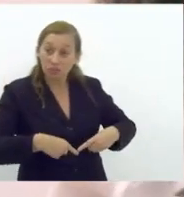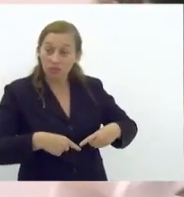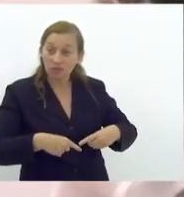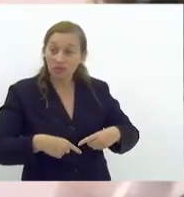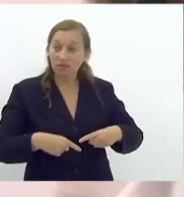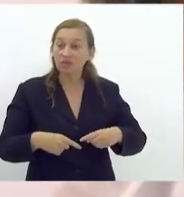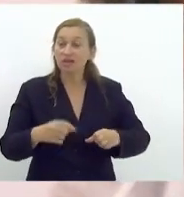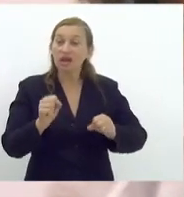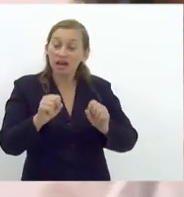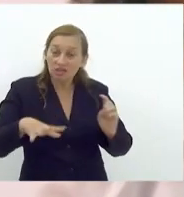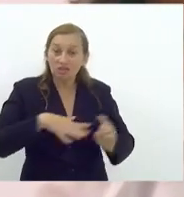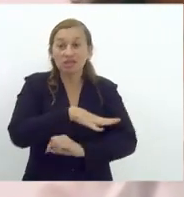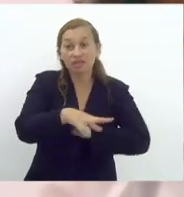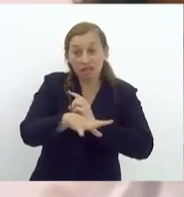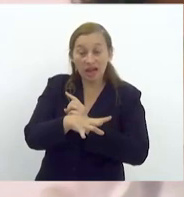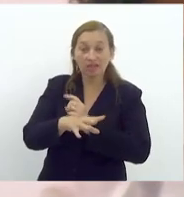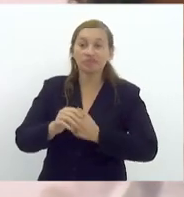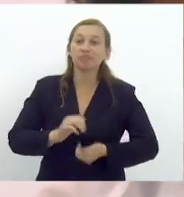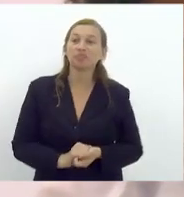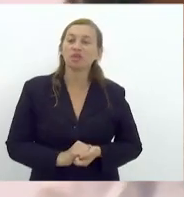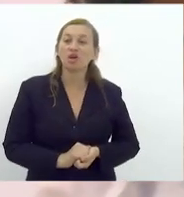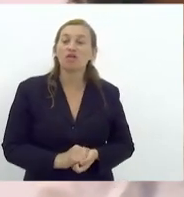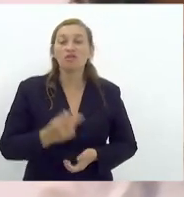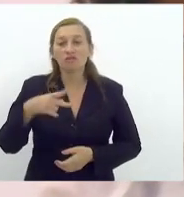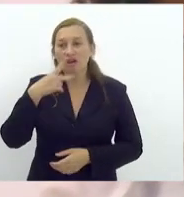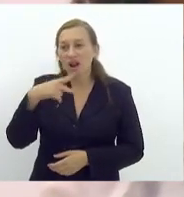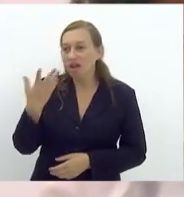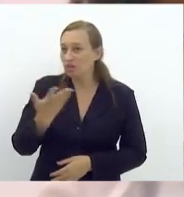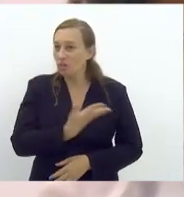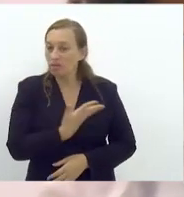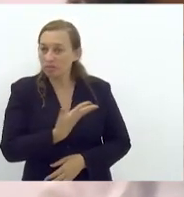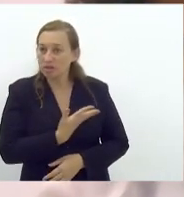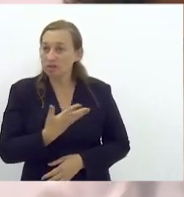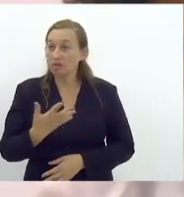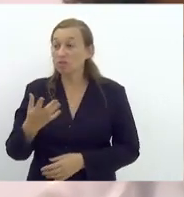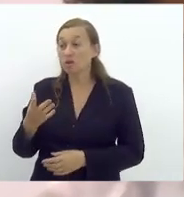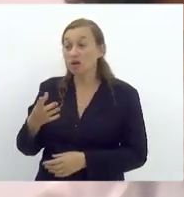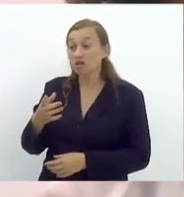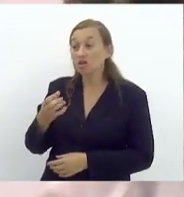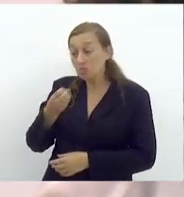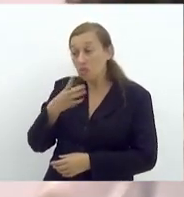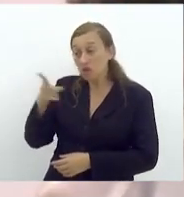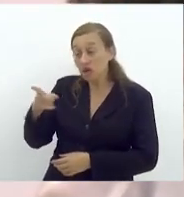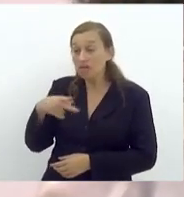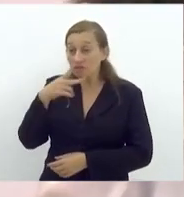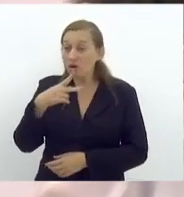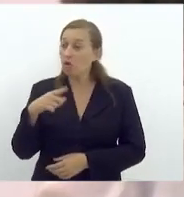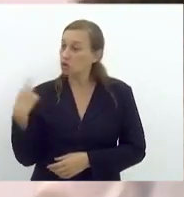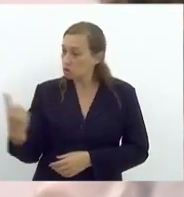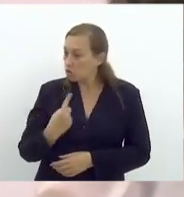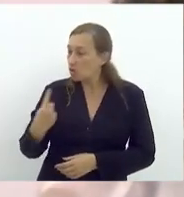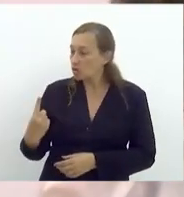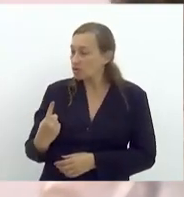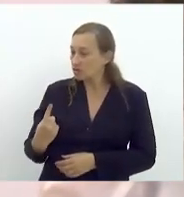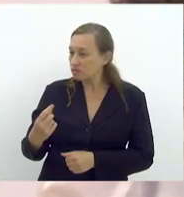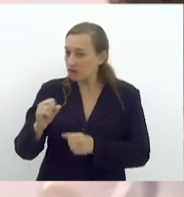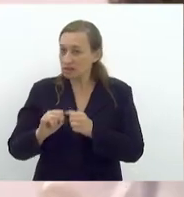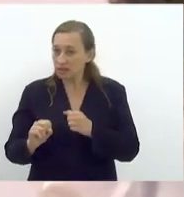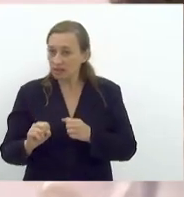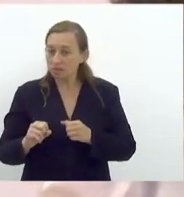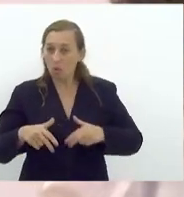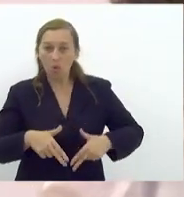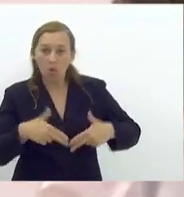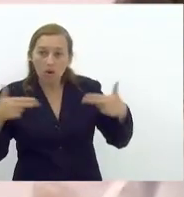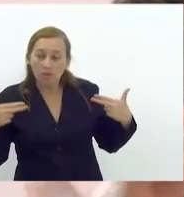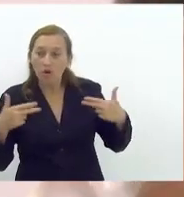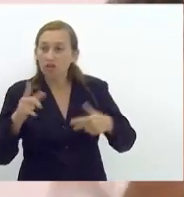nossa sociedade que dispude os nossos jovens eu vi a fala do colega muito interessante do que ele falou nós fazemos né vocês fazem o Hip